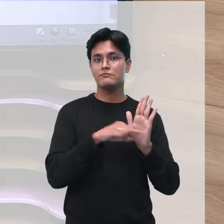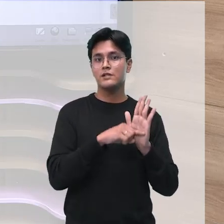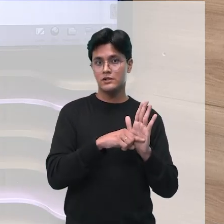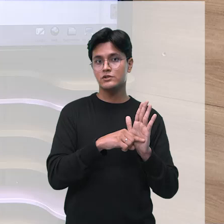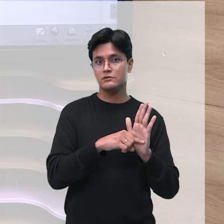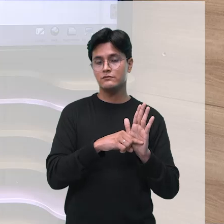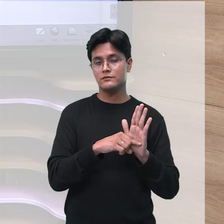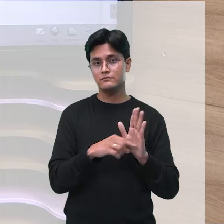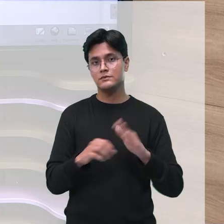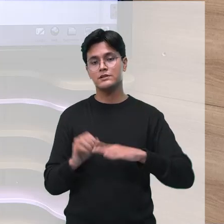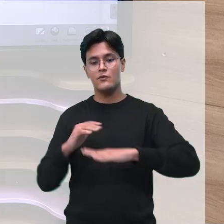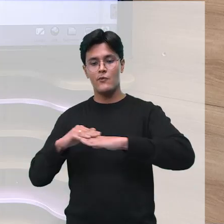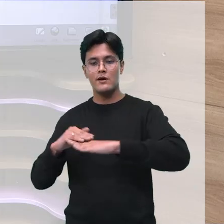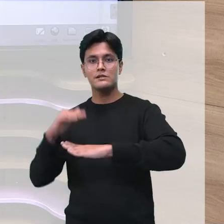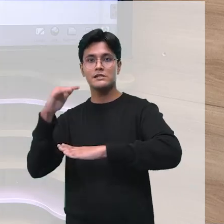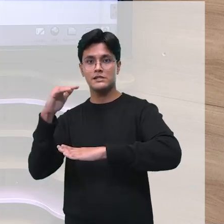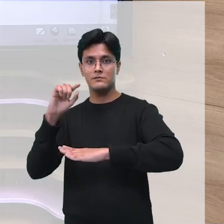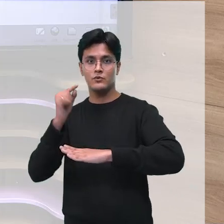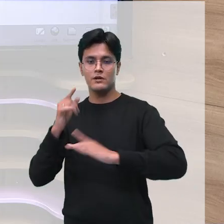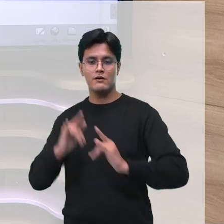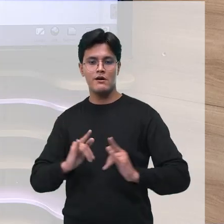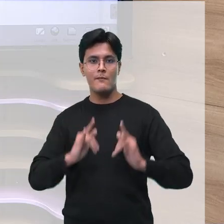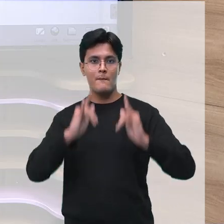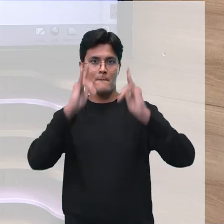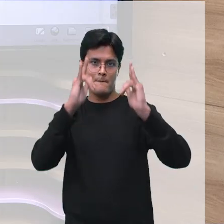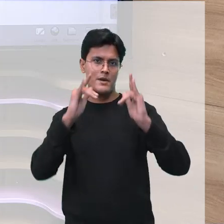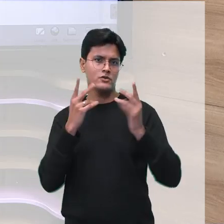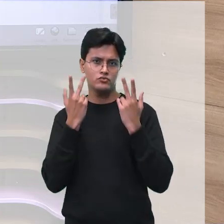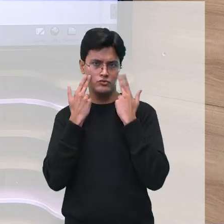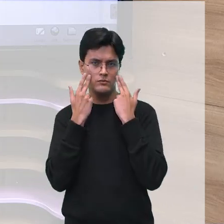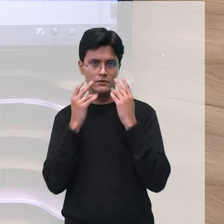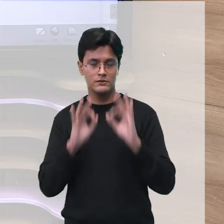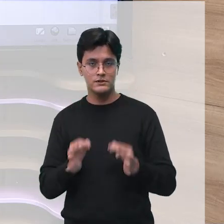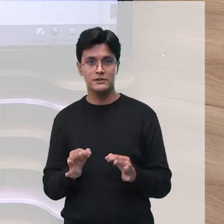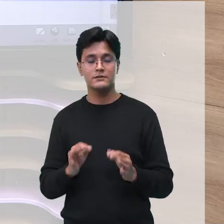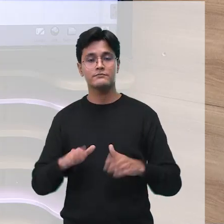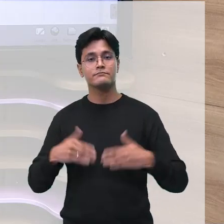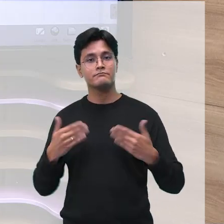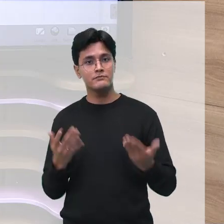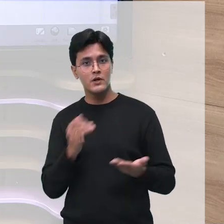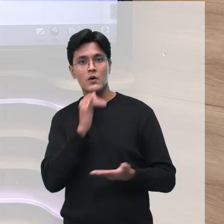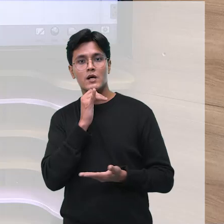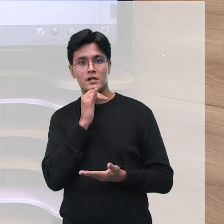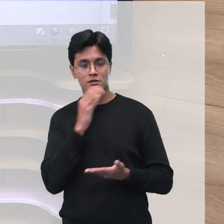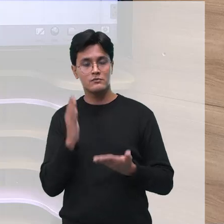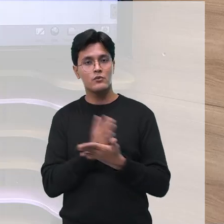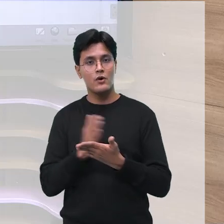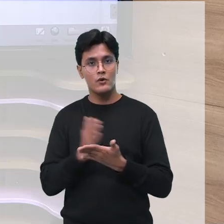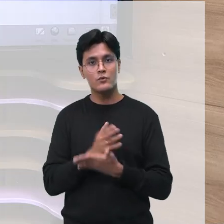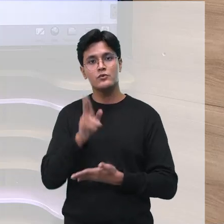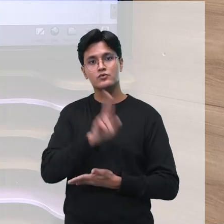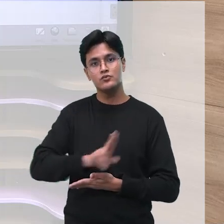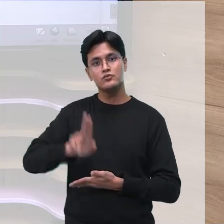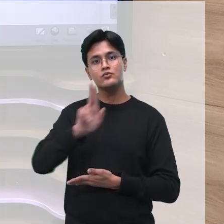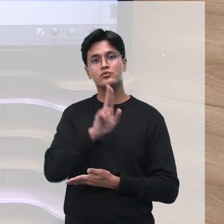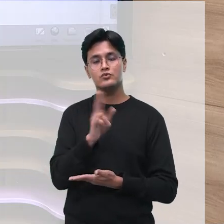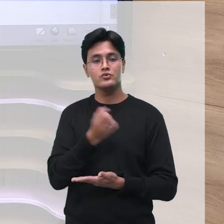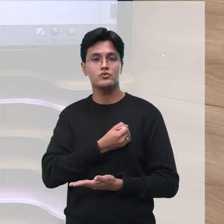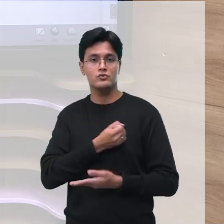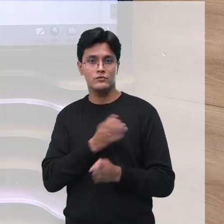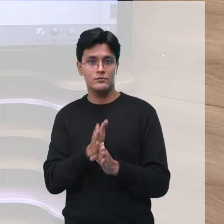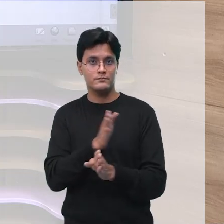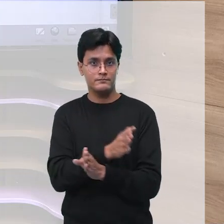subsolo. Acima, então, são os andares normais, tá? Então, tá aí, bons exemplos da utilização dos